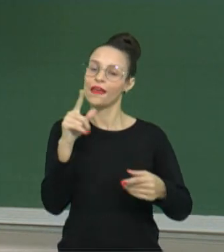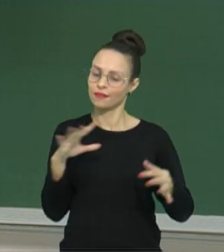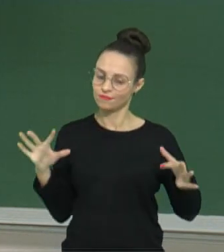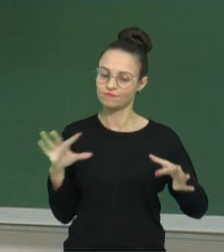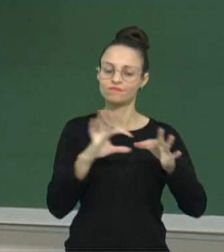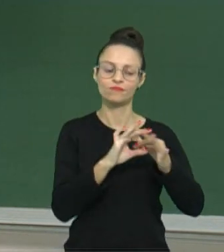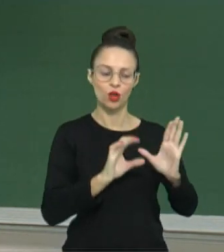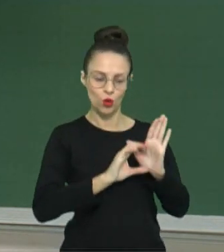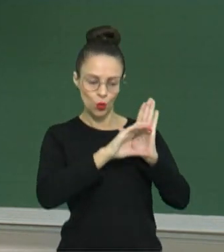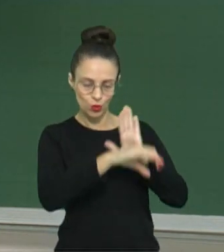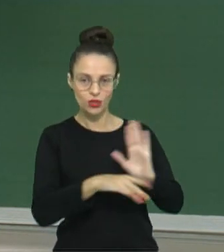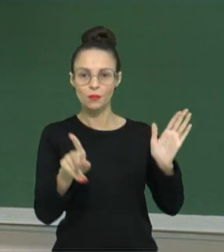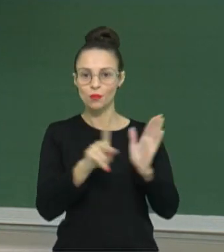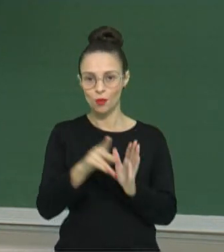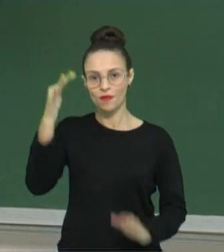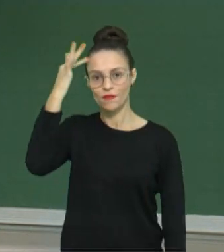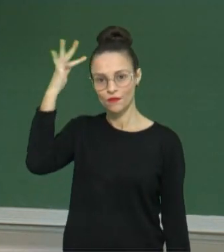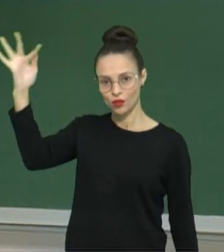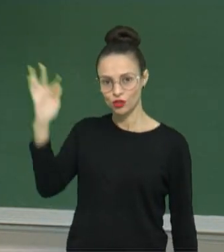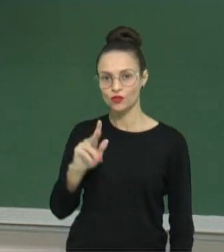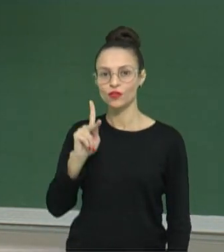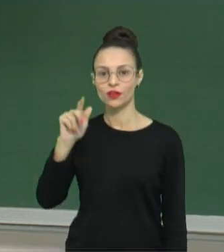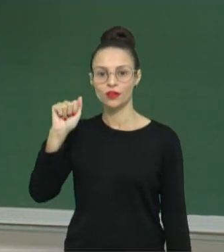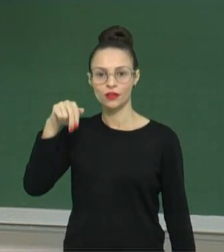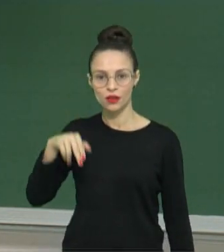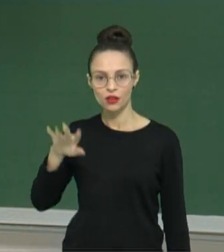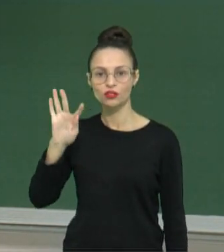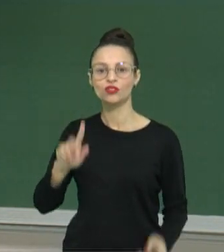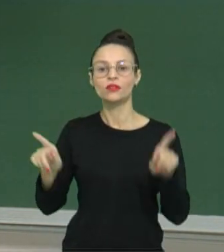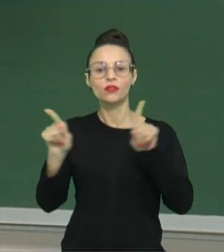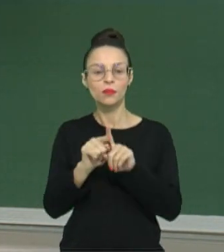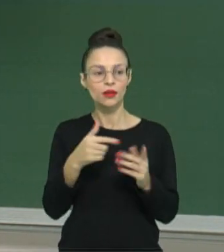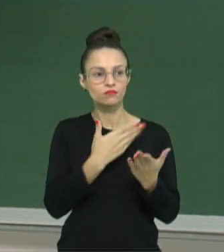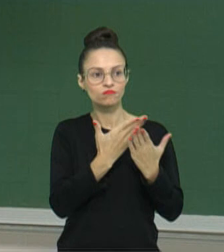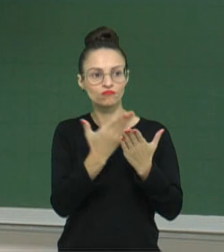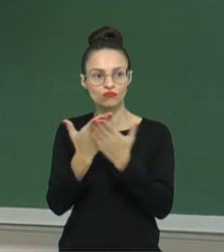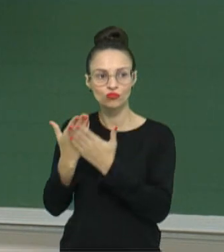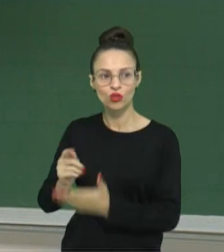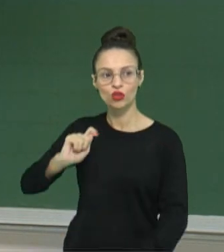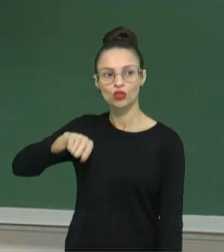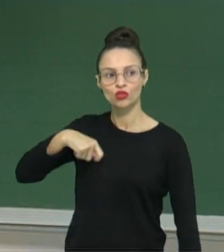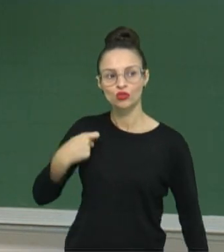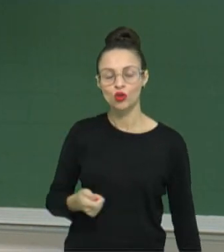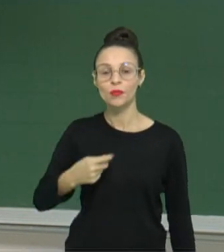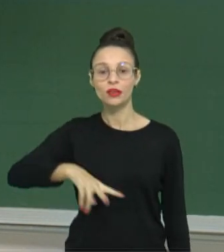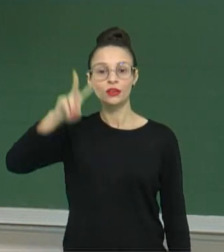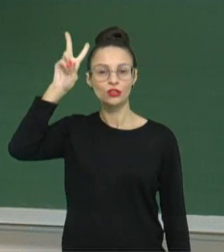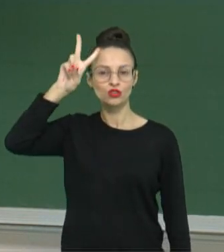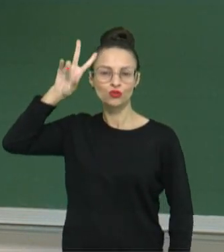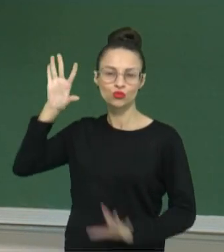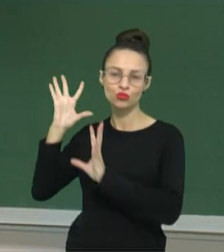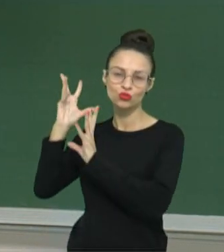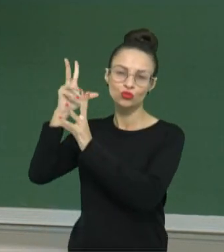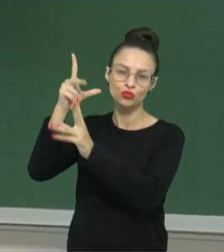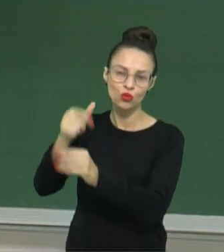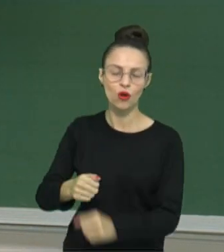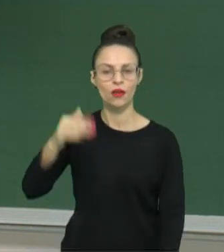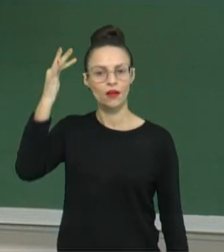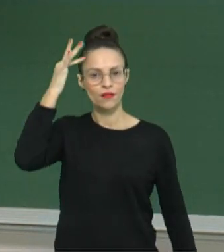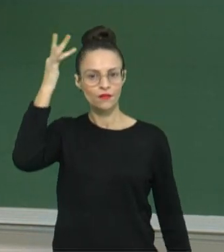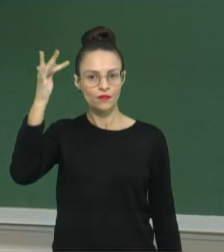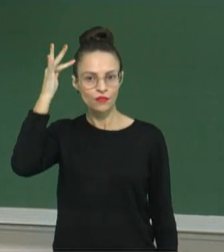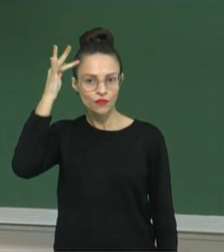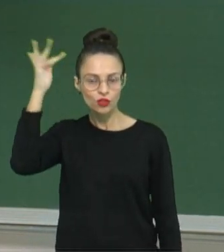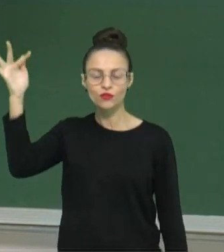alguns conceitos da filosofia kantiana, e ele também faz estudos sobre a história da filosofia. Tudo em busca